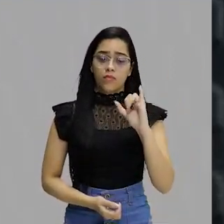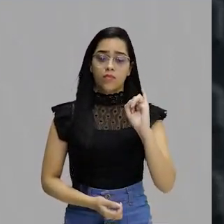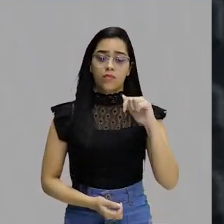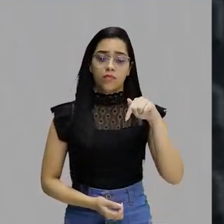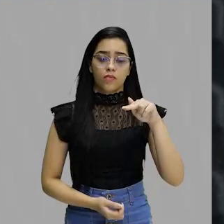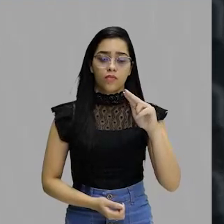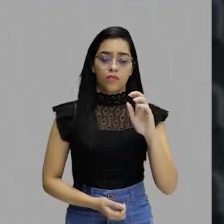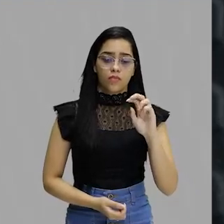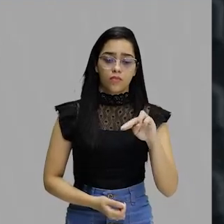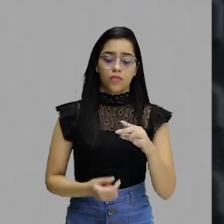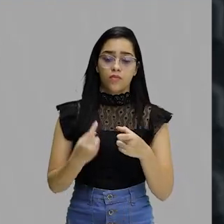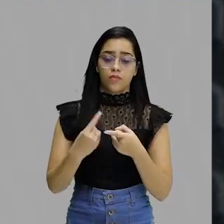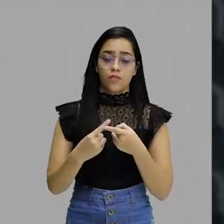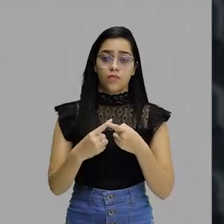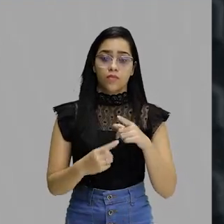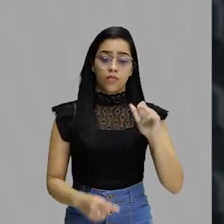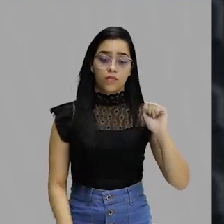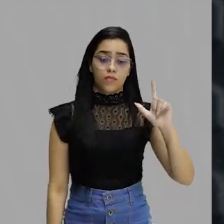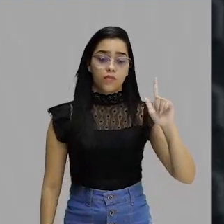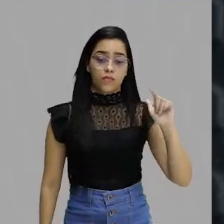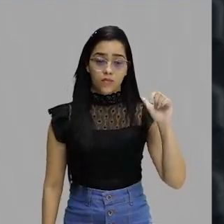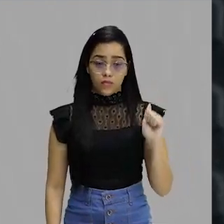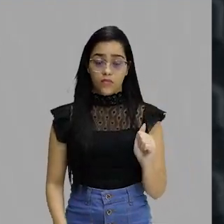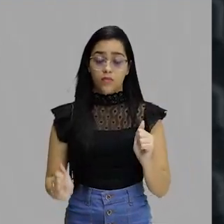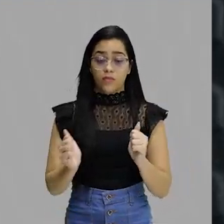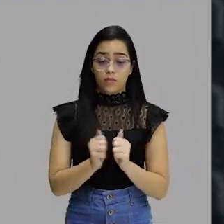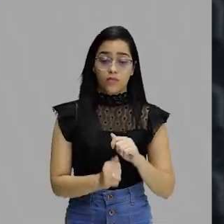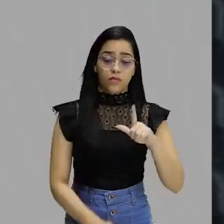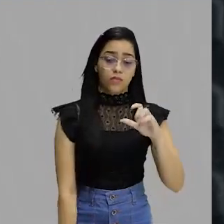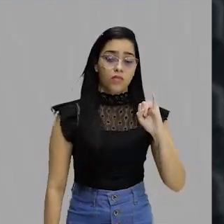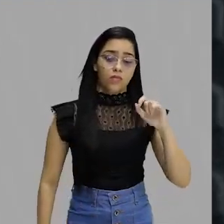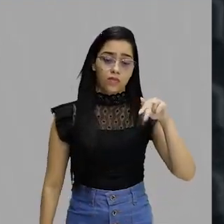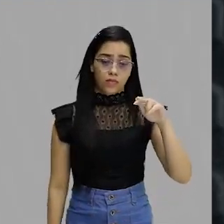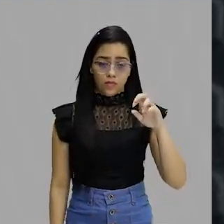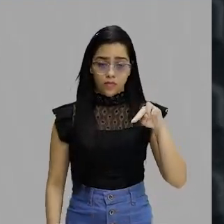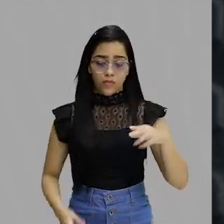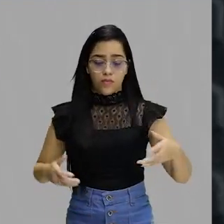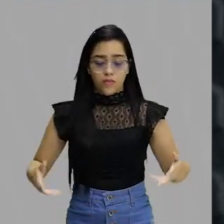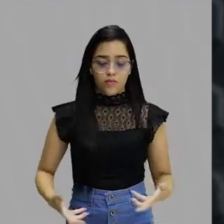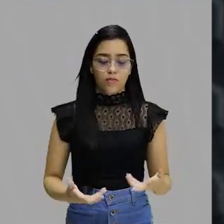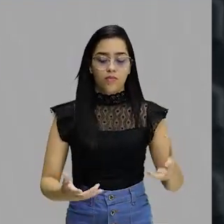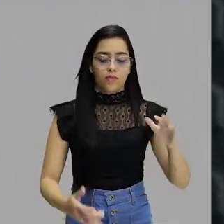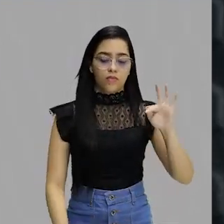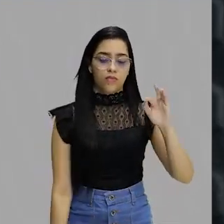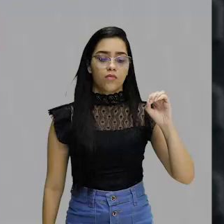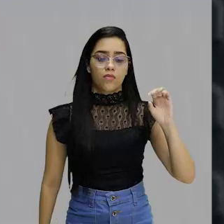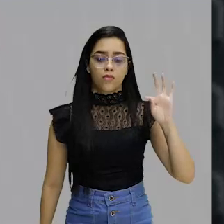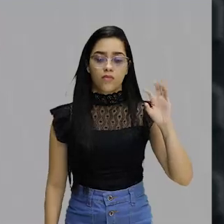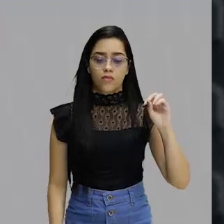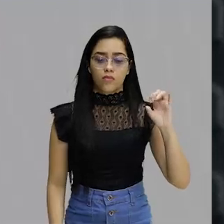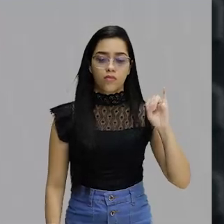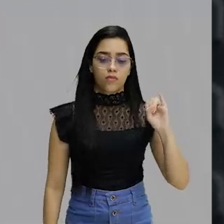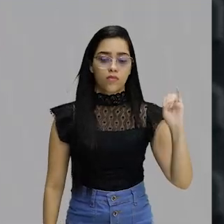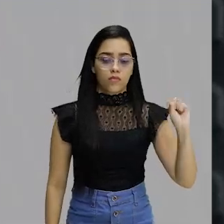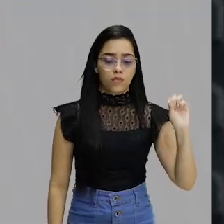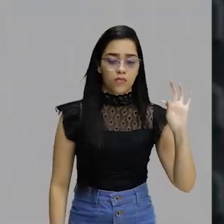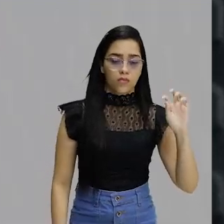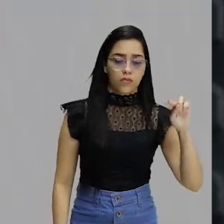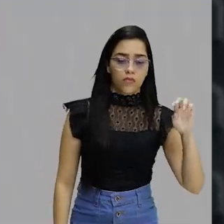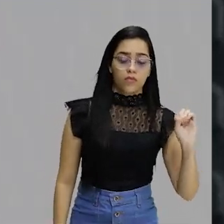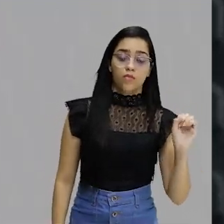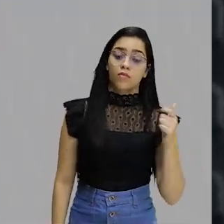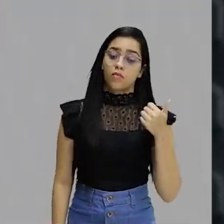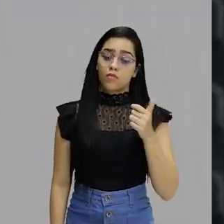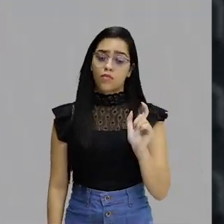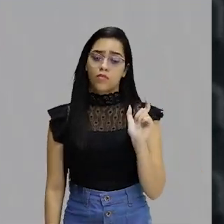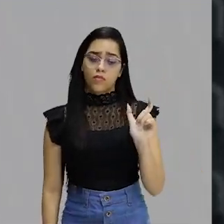quê? Porque a alga que faz parte do líquen, ela promove a fotossíntese. Então, aqui, a primeira palavra é